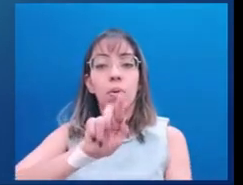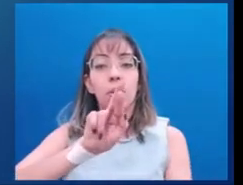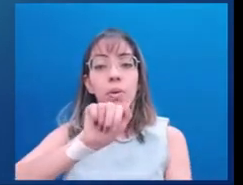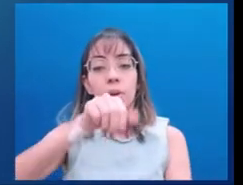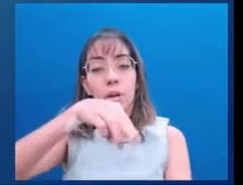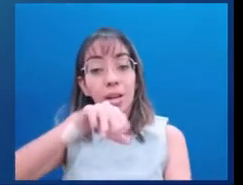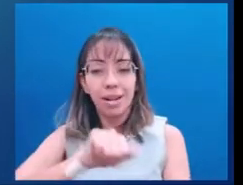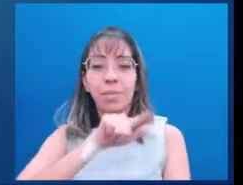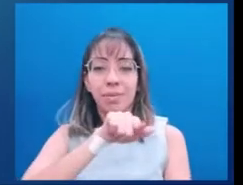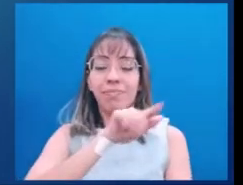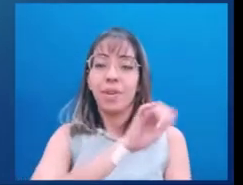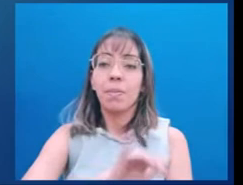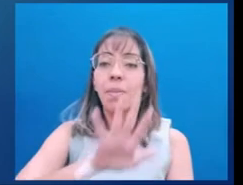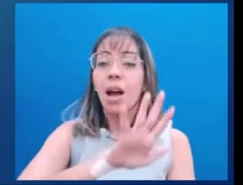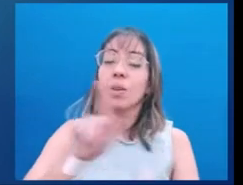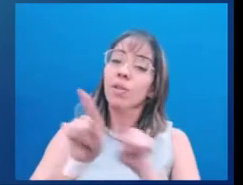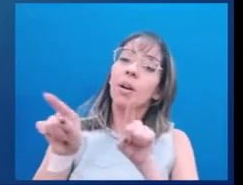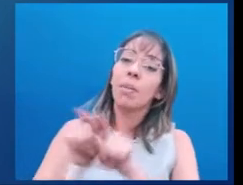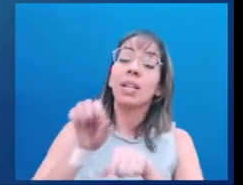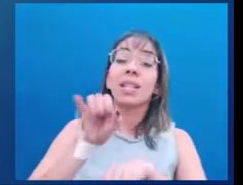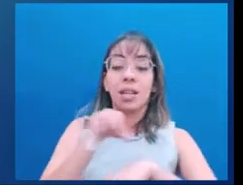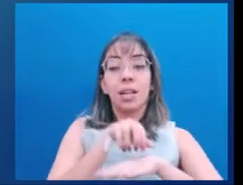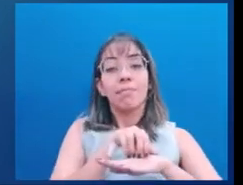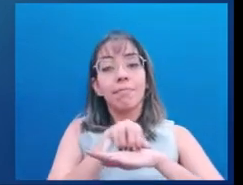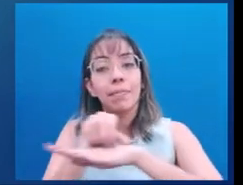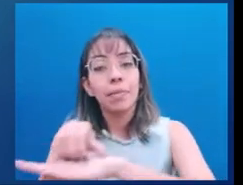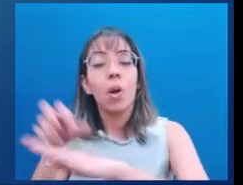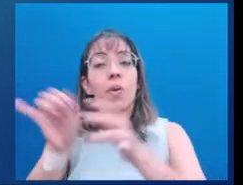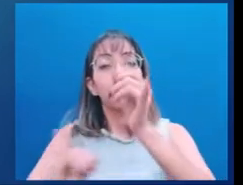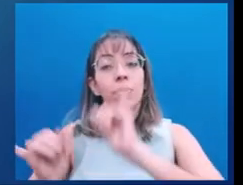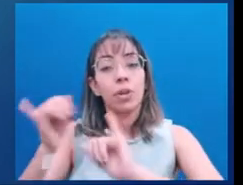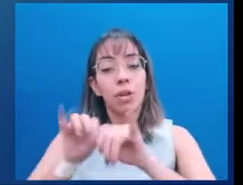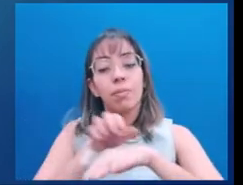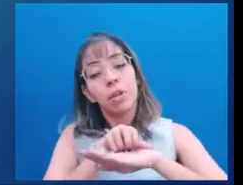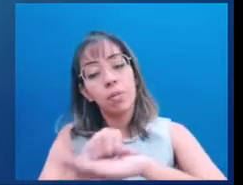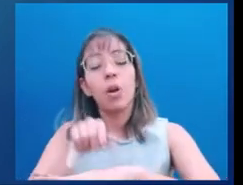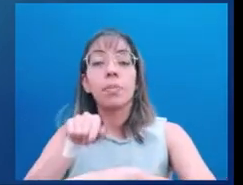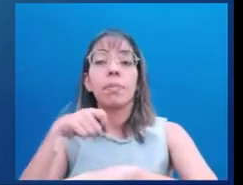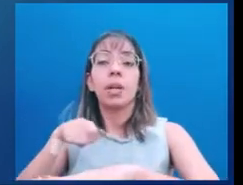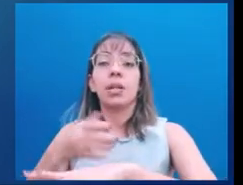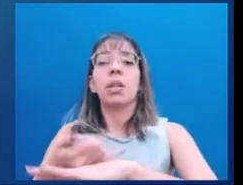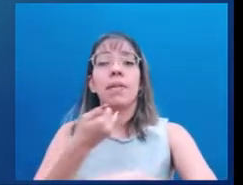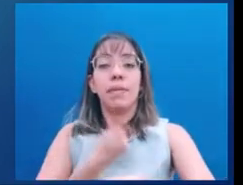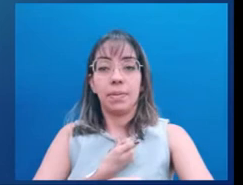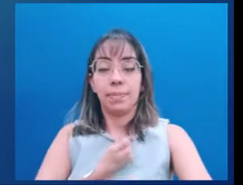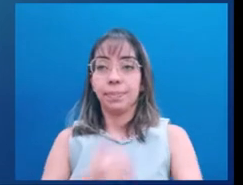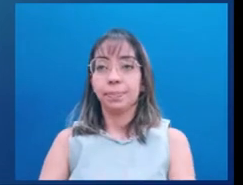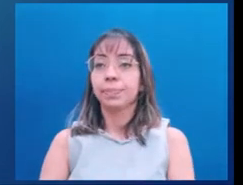informação ali presente. Como eu falei, transporte de produtos químicos, eu tenho que ter ali essa simbologia, ela é obrigatória.